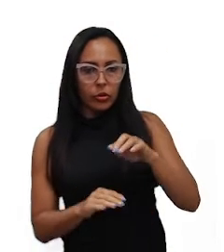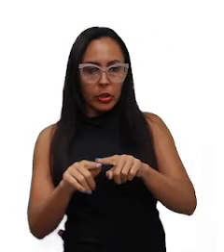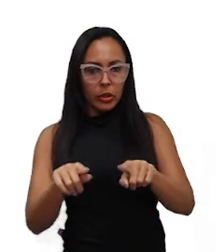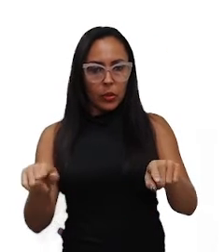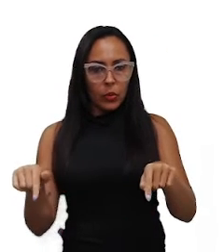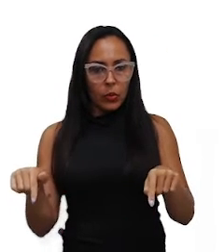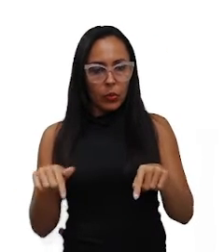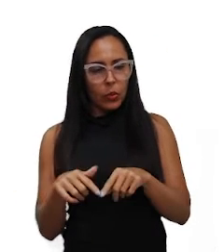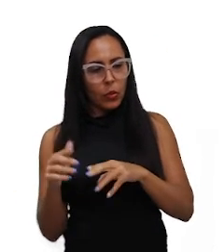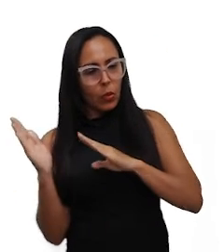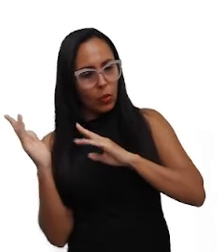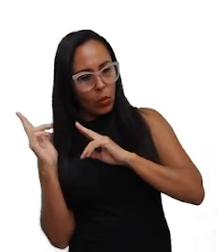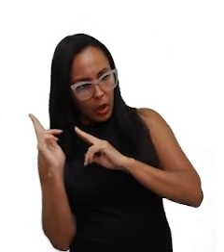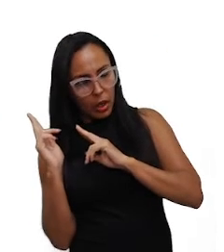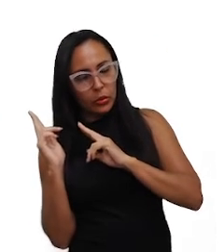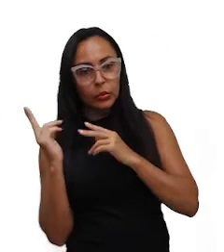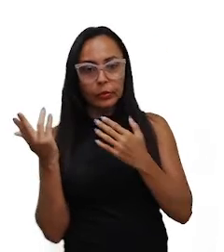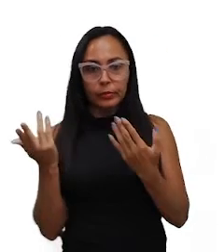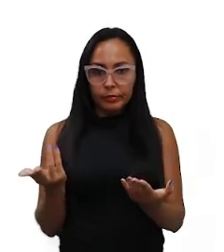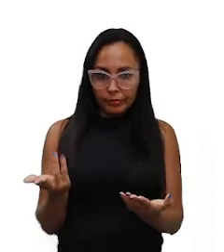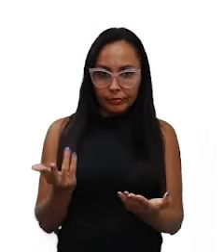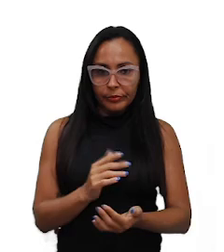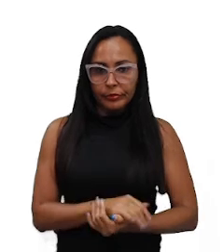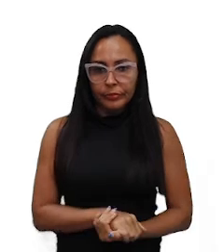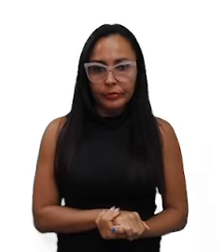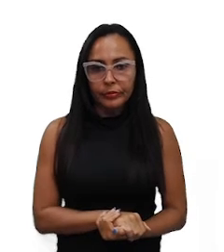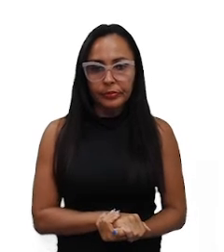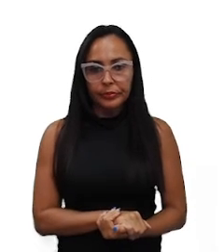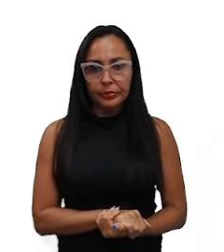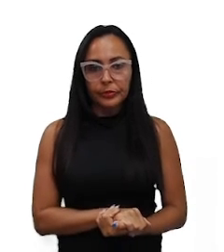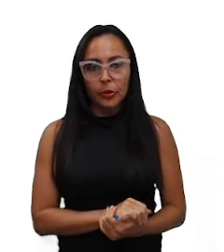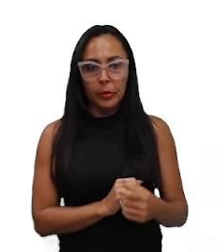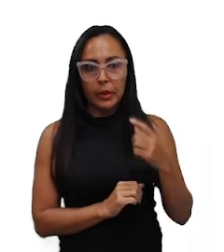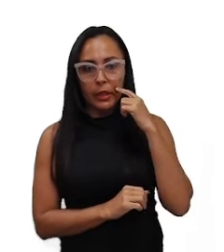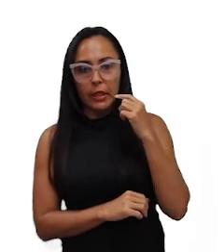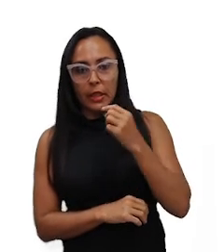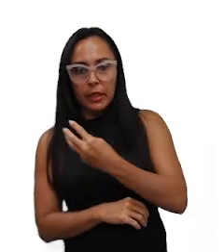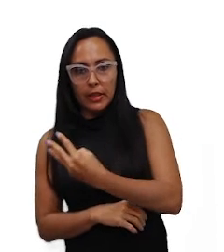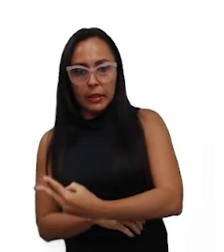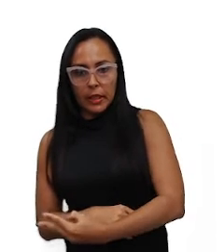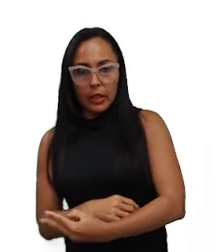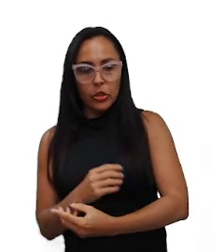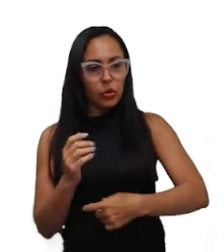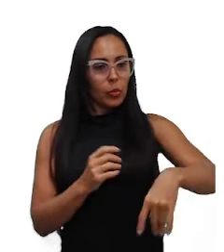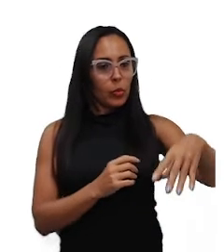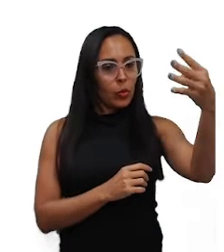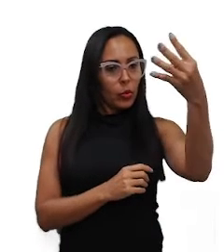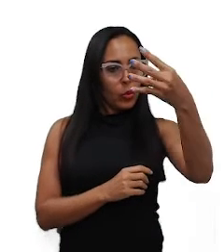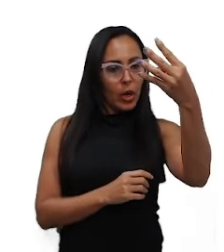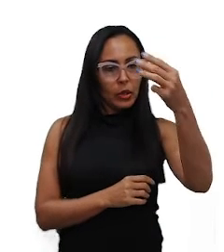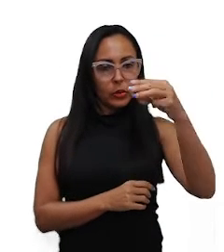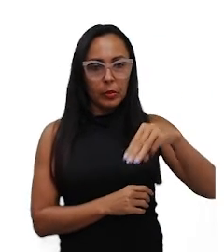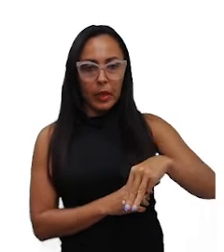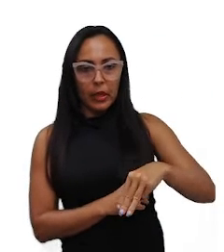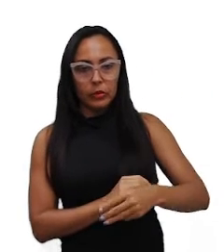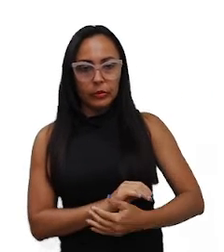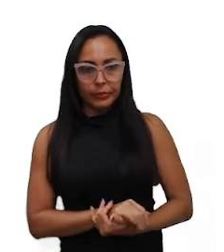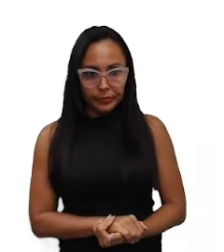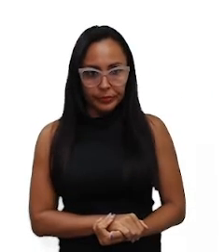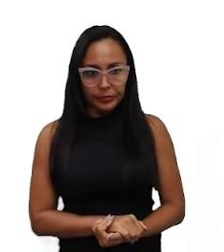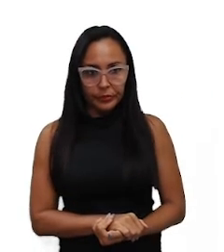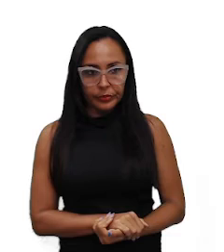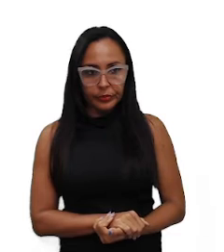um ambiente, como a gente está colocando, com as medidas 3 por 4, né, metros. Então, 3